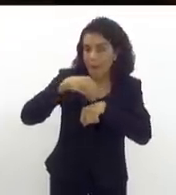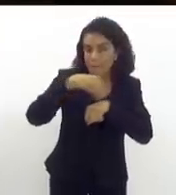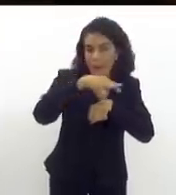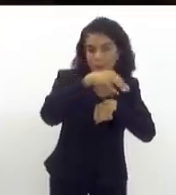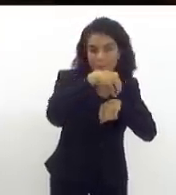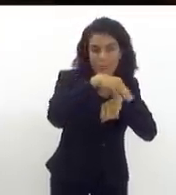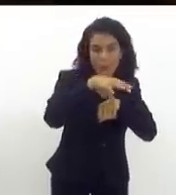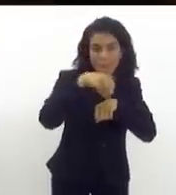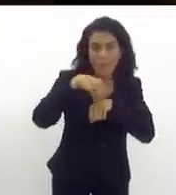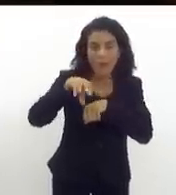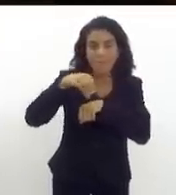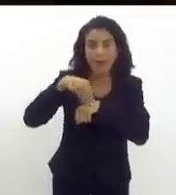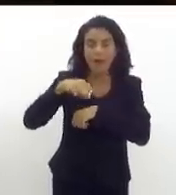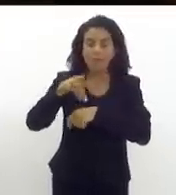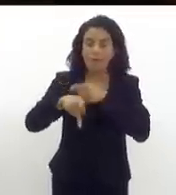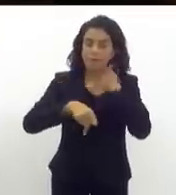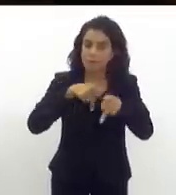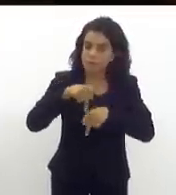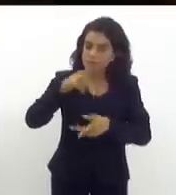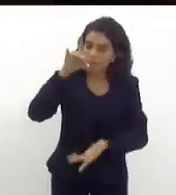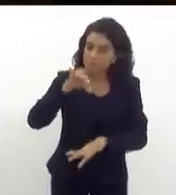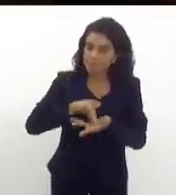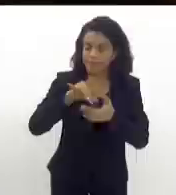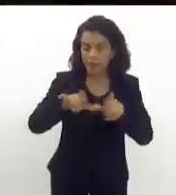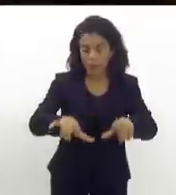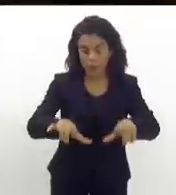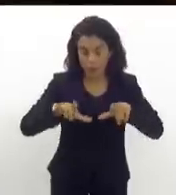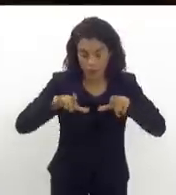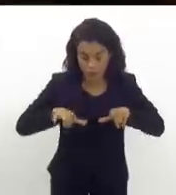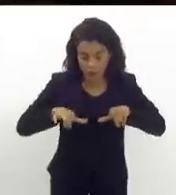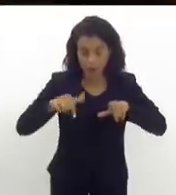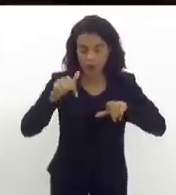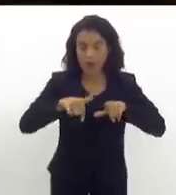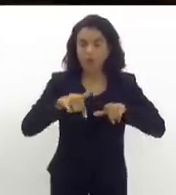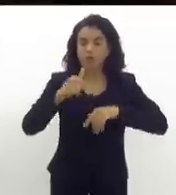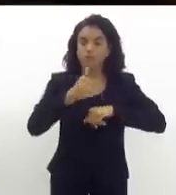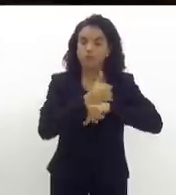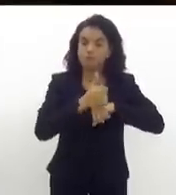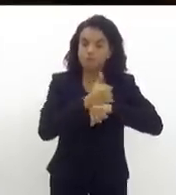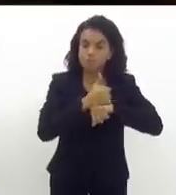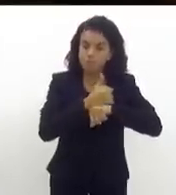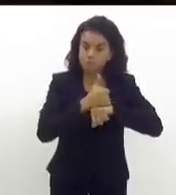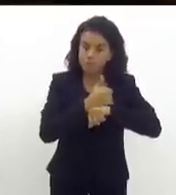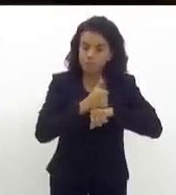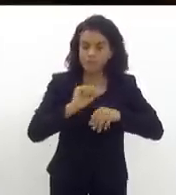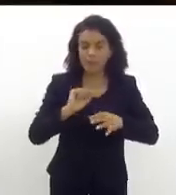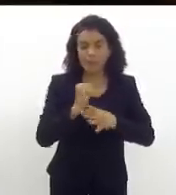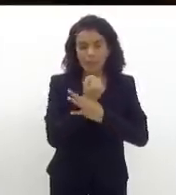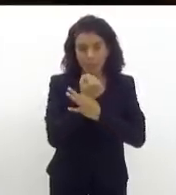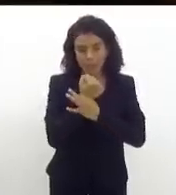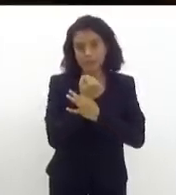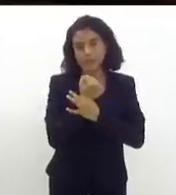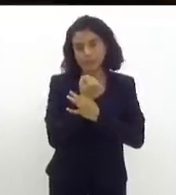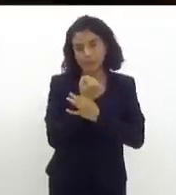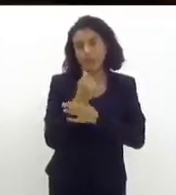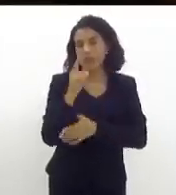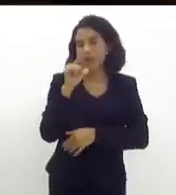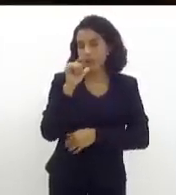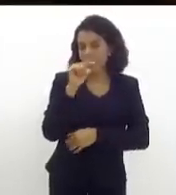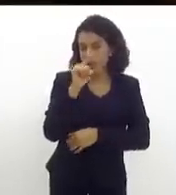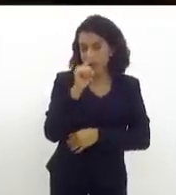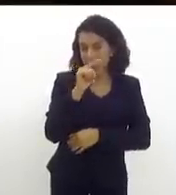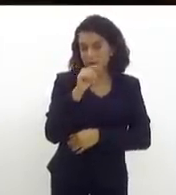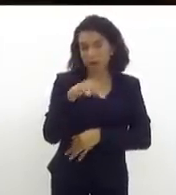um laudo técnico que possamos efetivamente garantir que a água